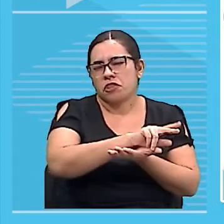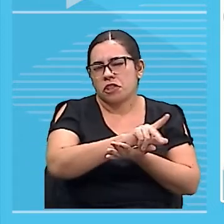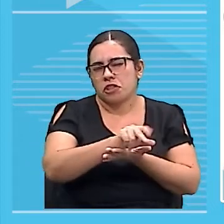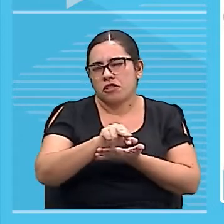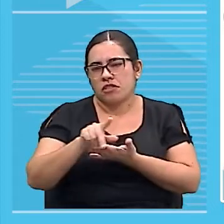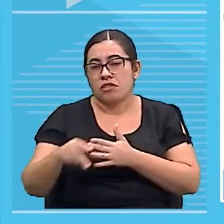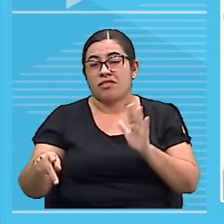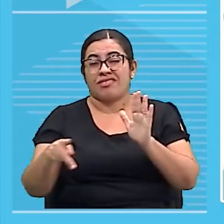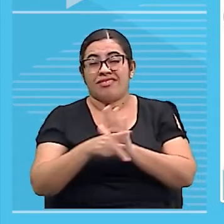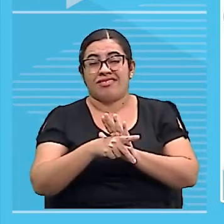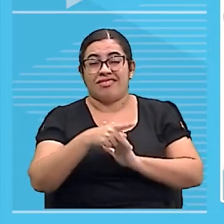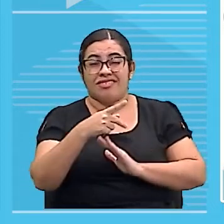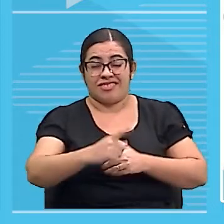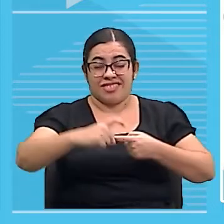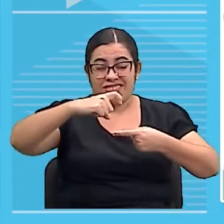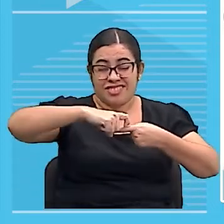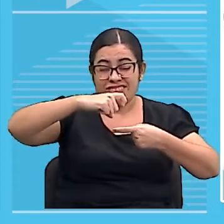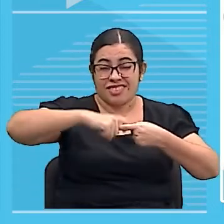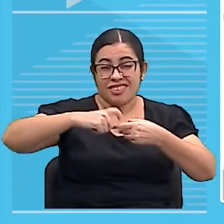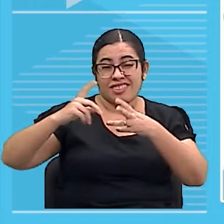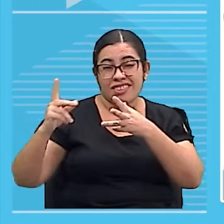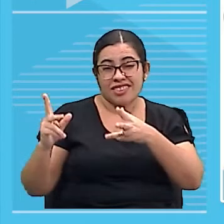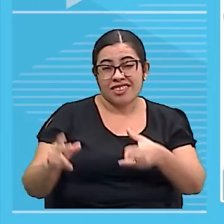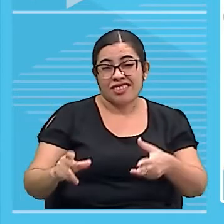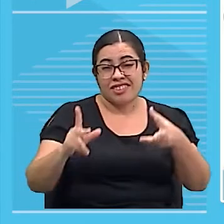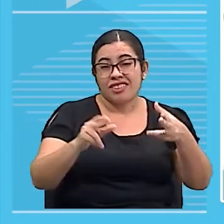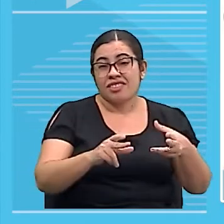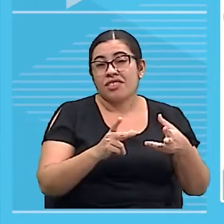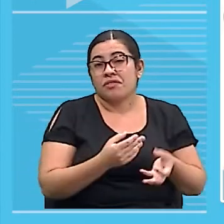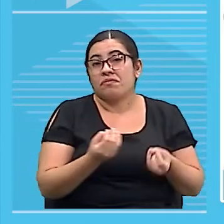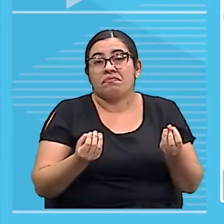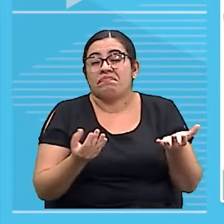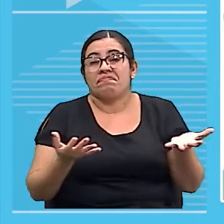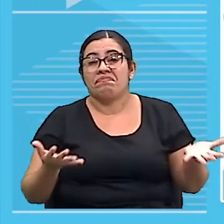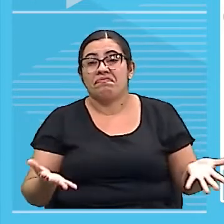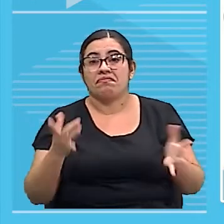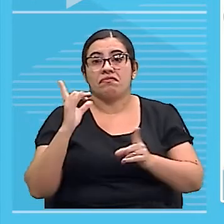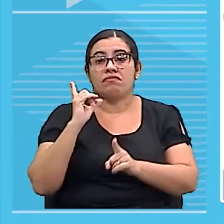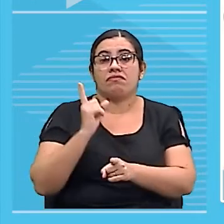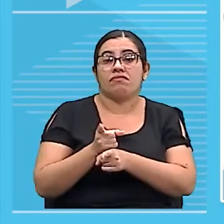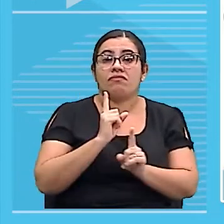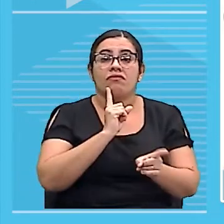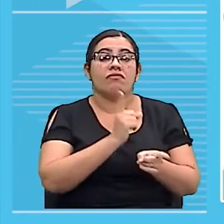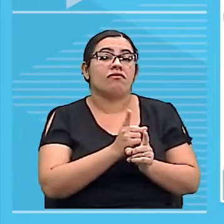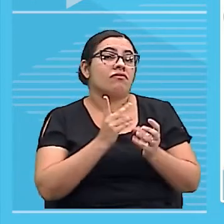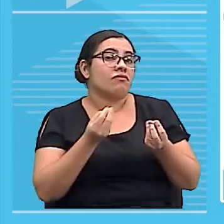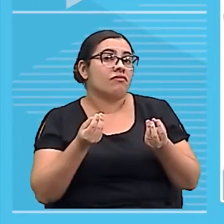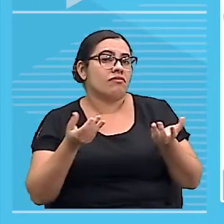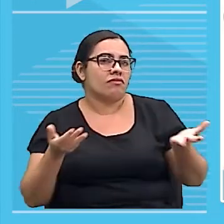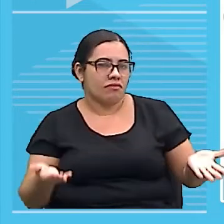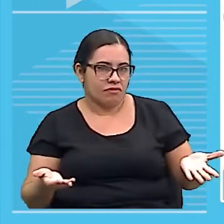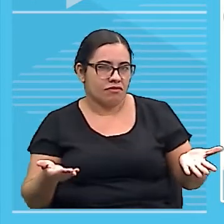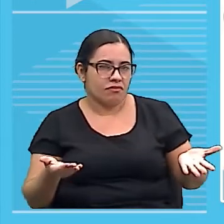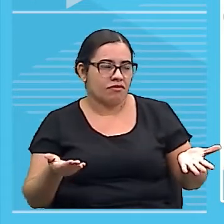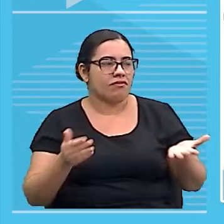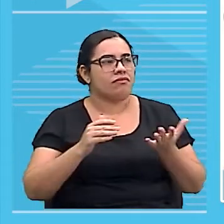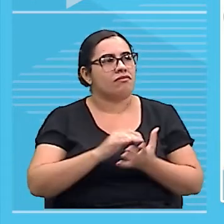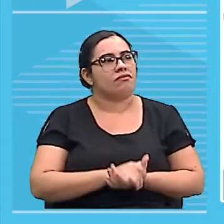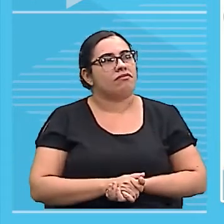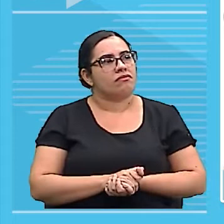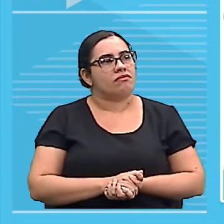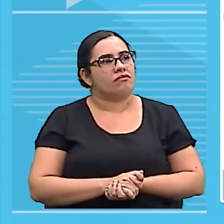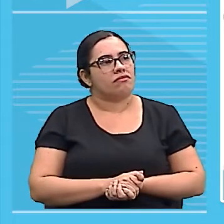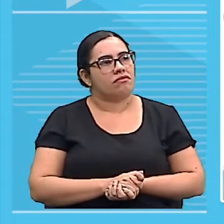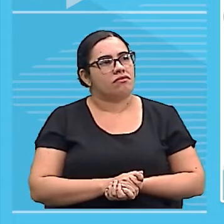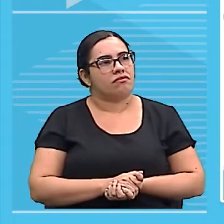de mesma resistência e você vai observar é o seguinte